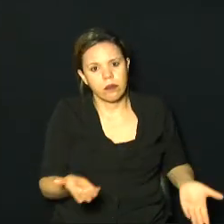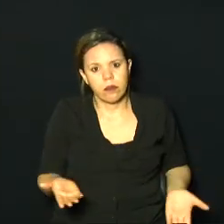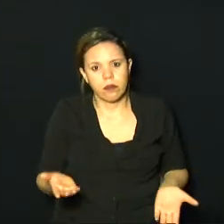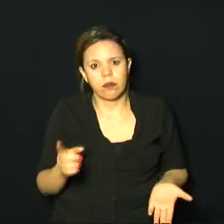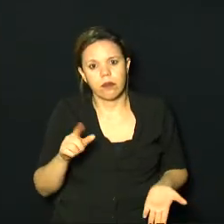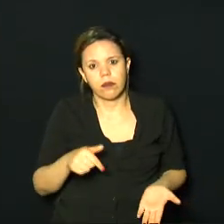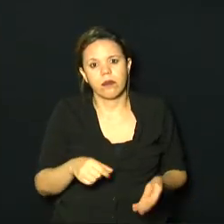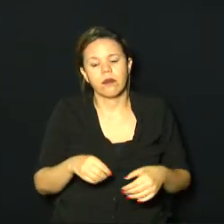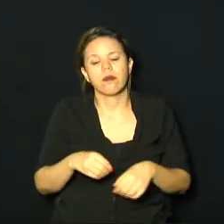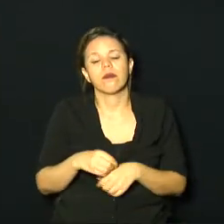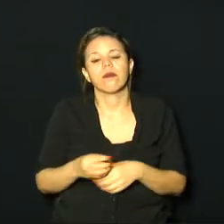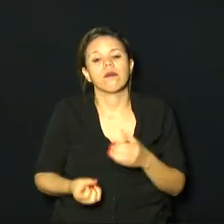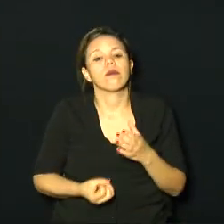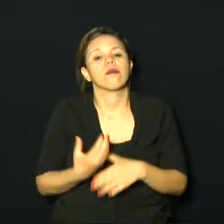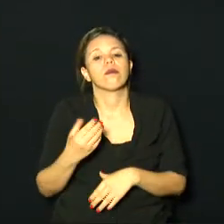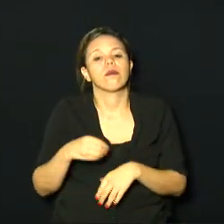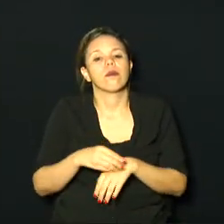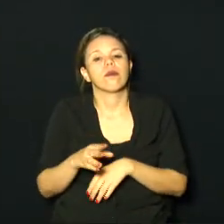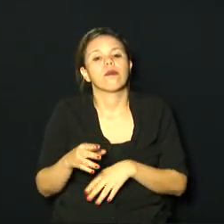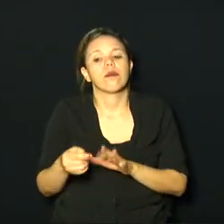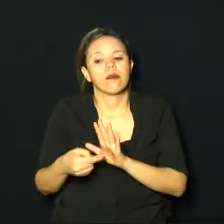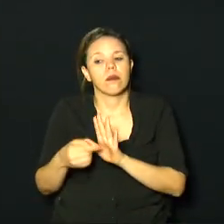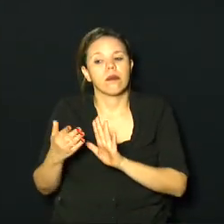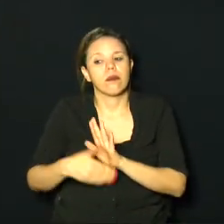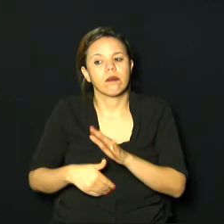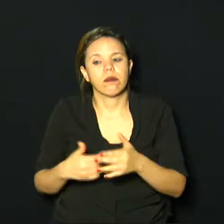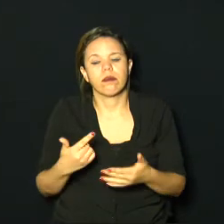isso reproduz uma